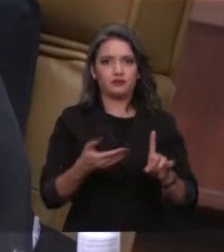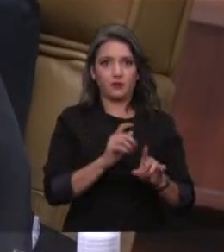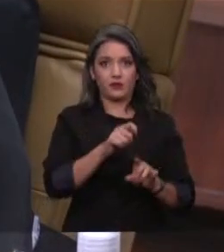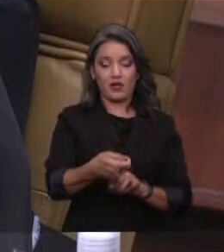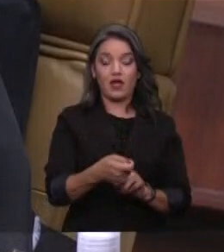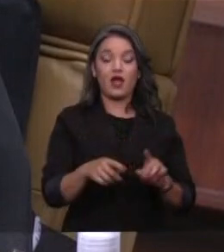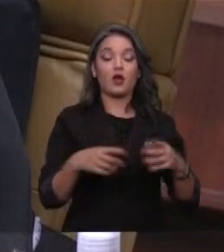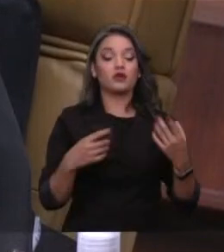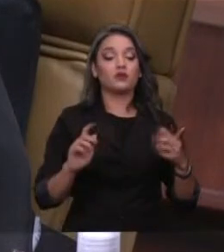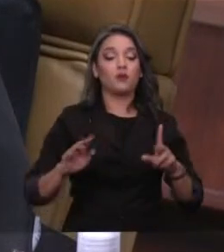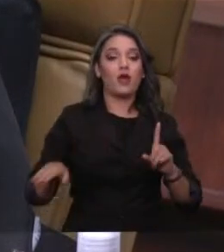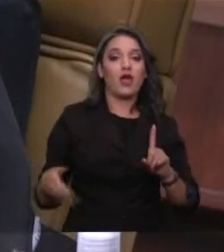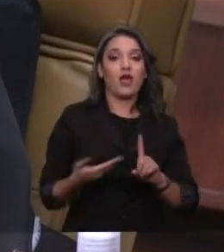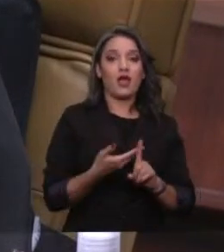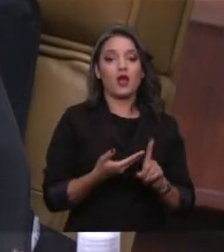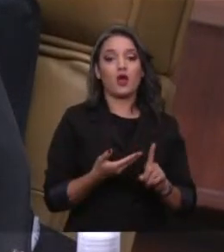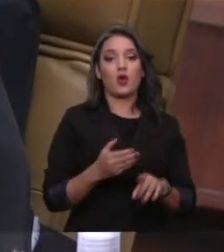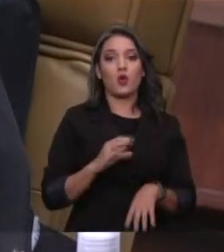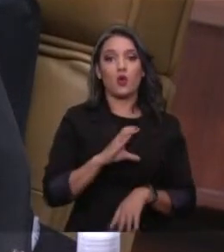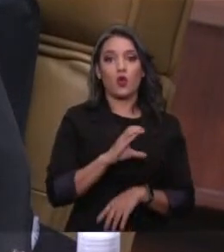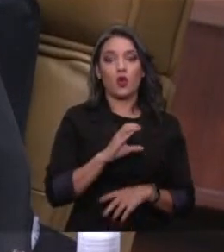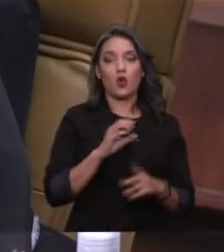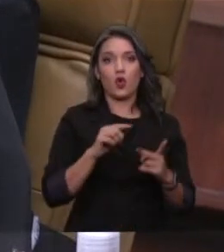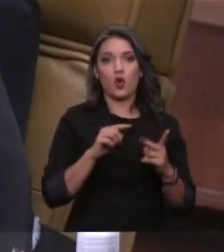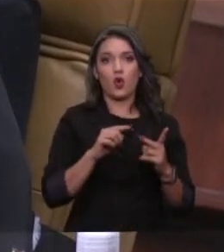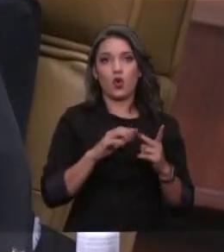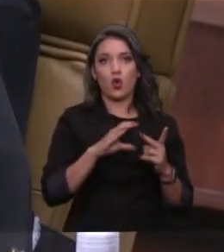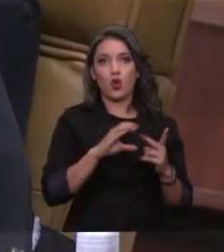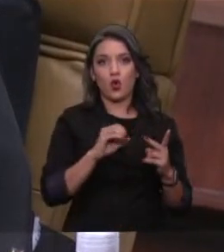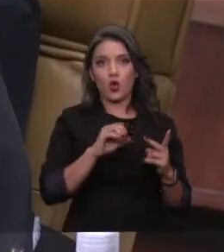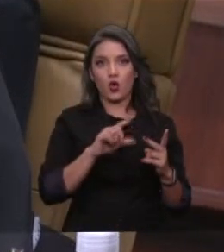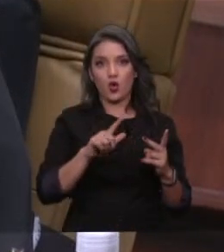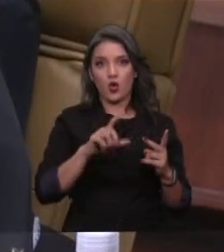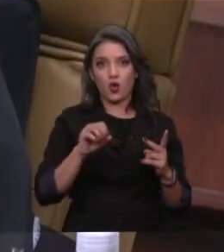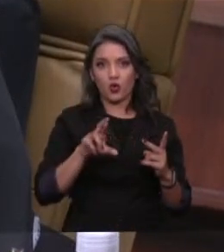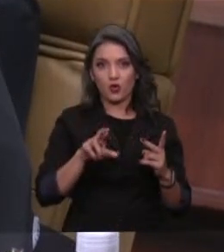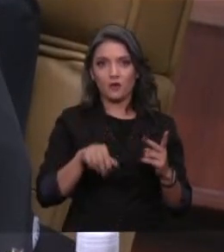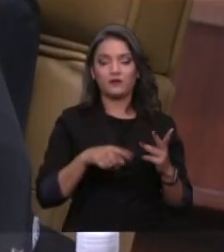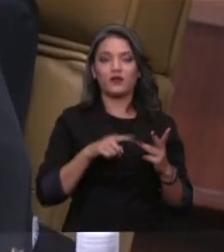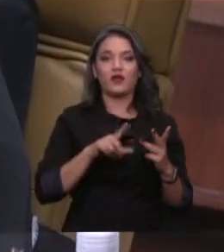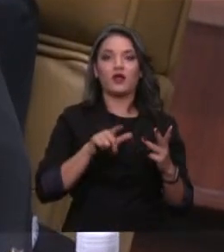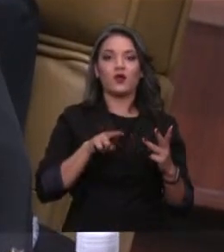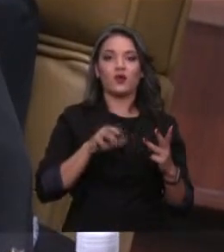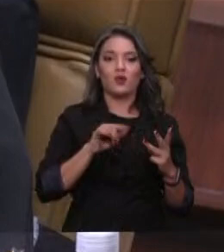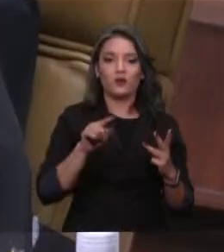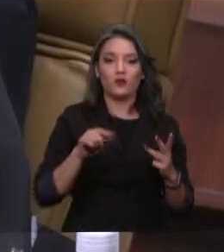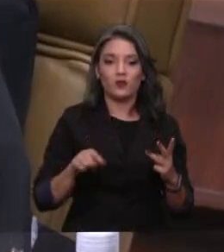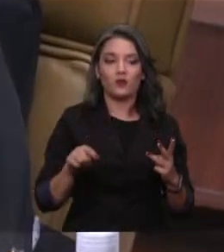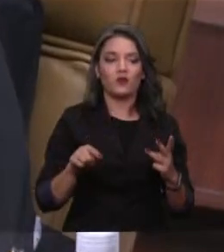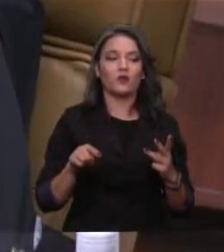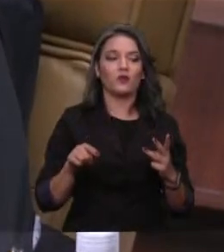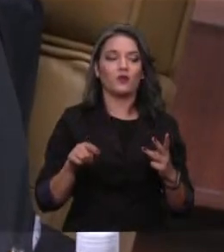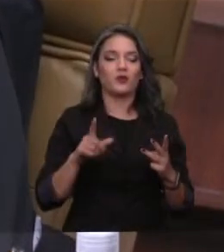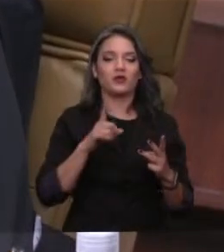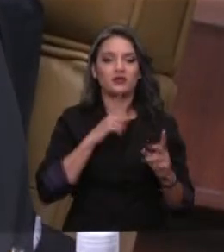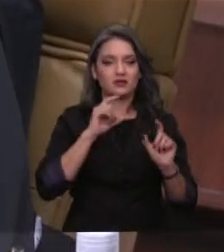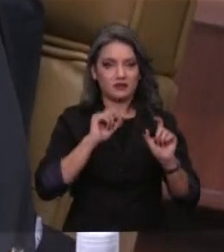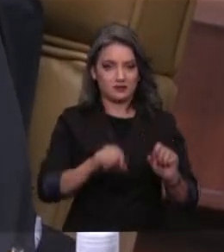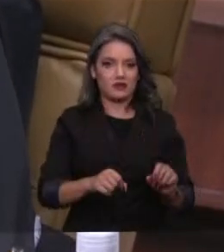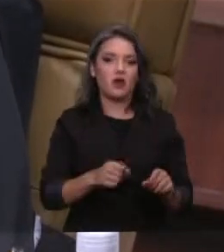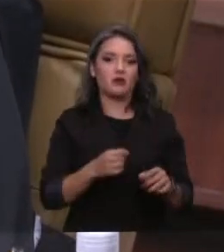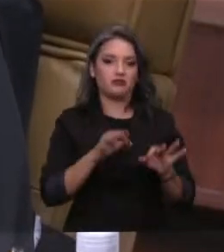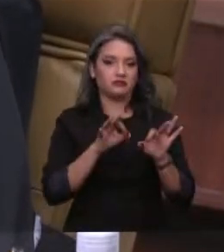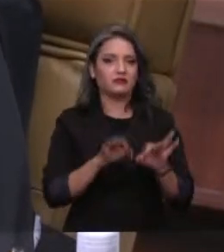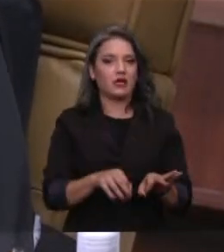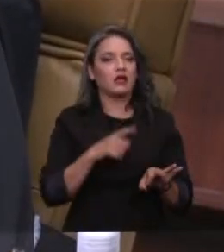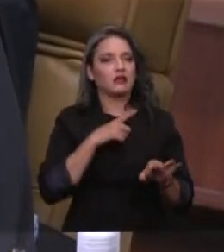réus Fernando Collor de Mello e Luiz Pereira Duarte de Amorim, eu reconheço a responsabilidade penal